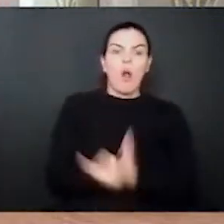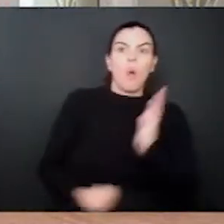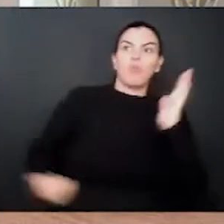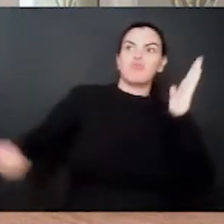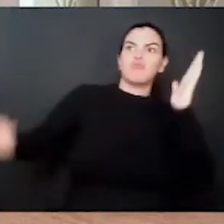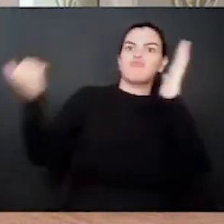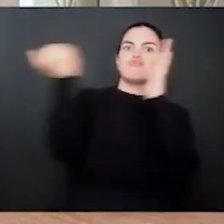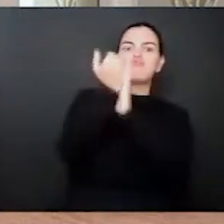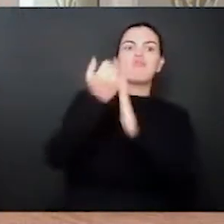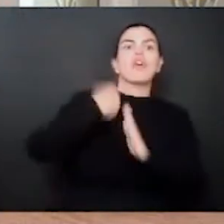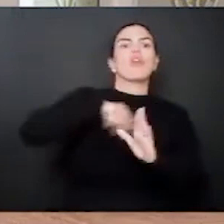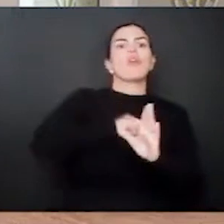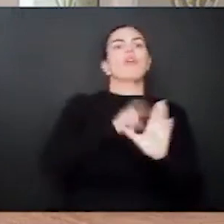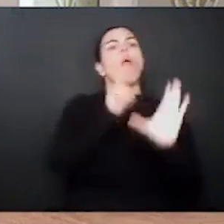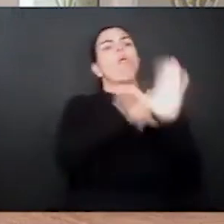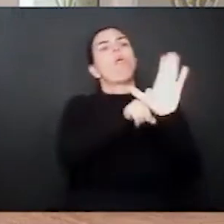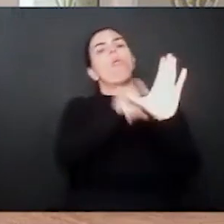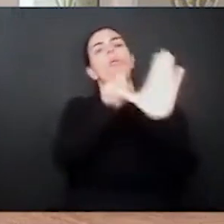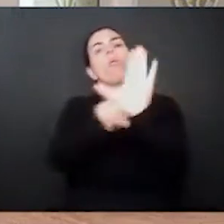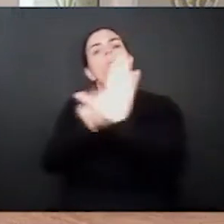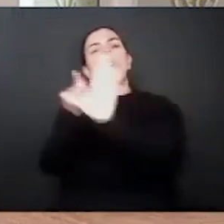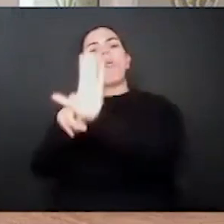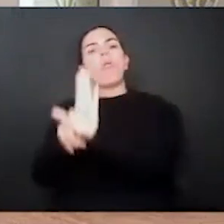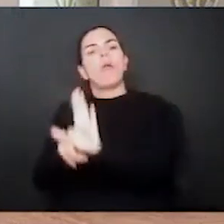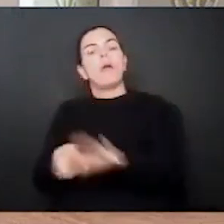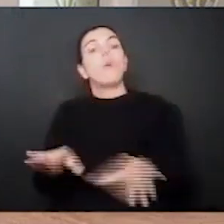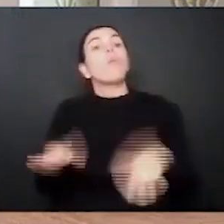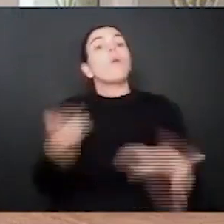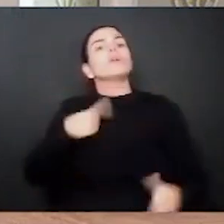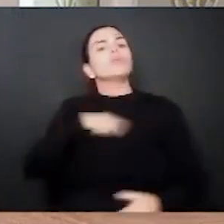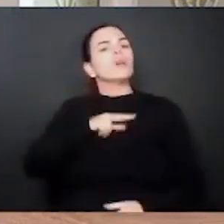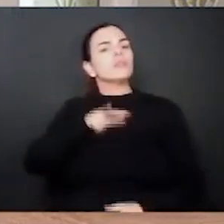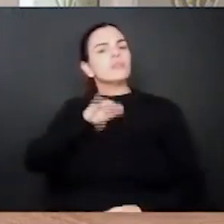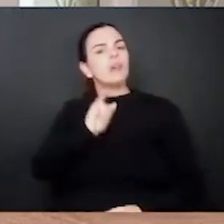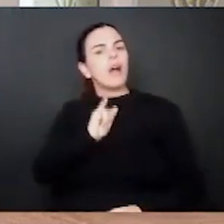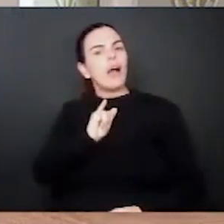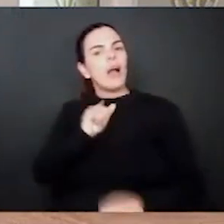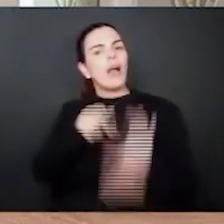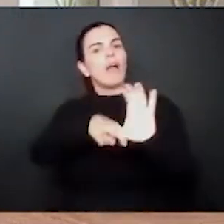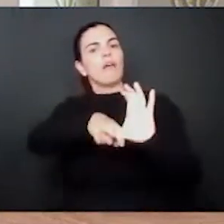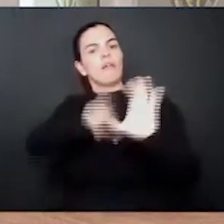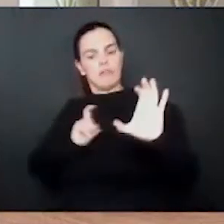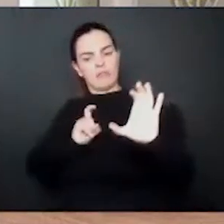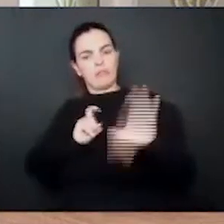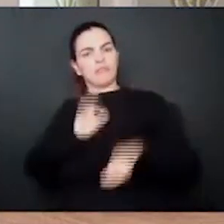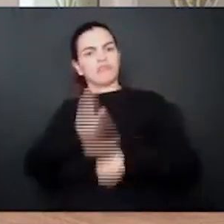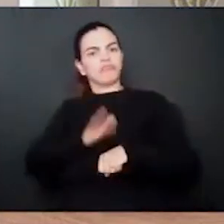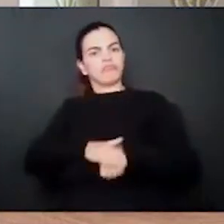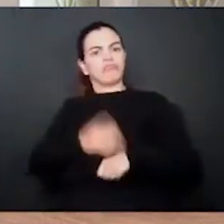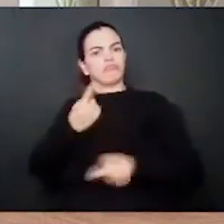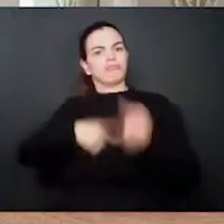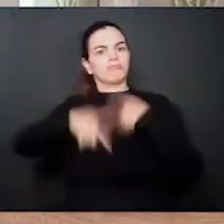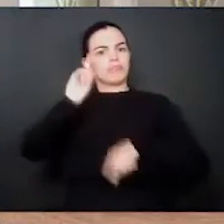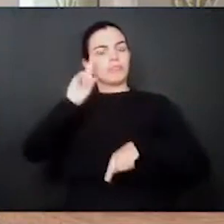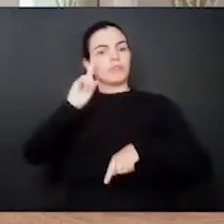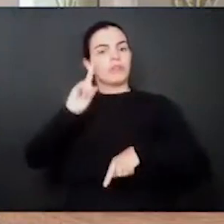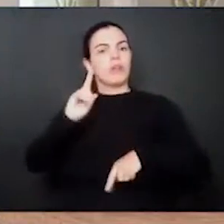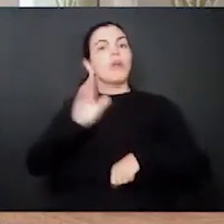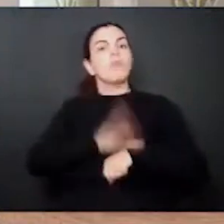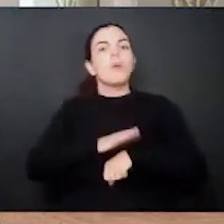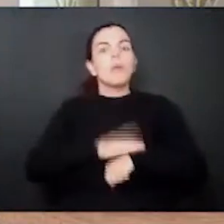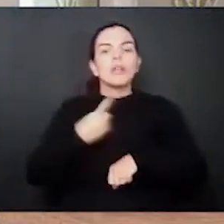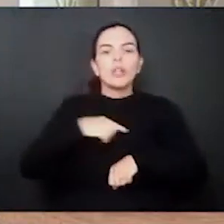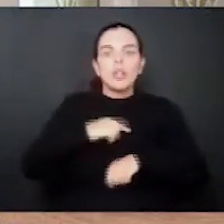é que nós vamos depender de nós? Quando a gente investir no ensino básico, nesse ensino fundamental para criar